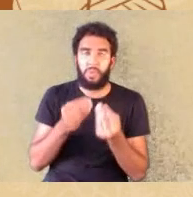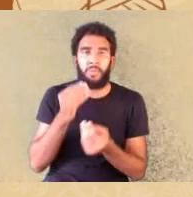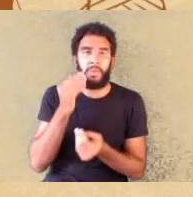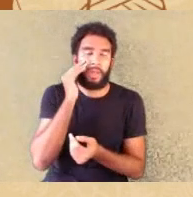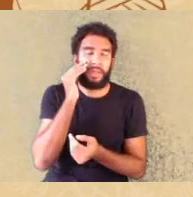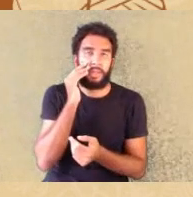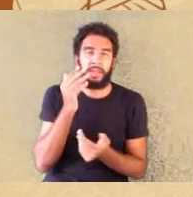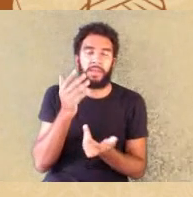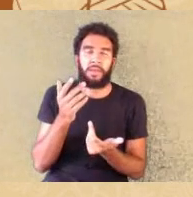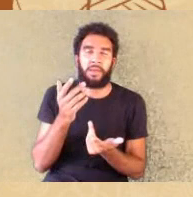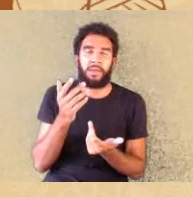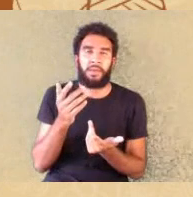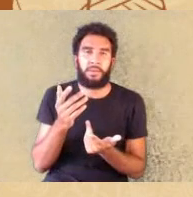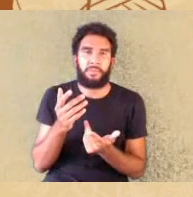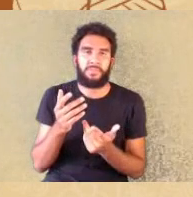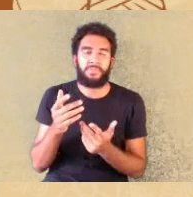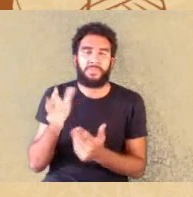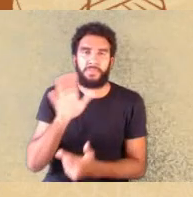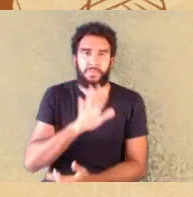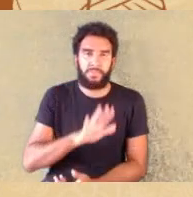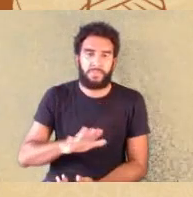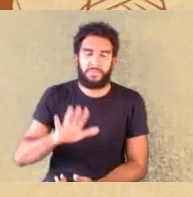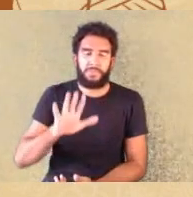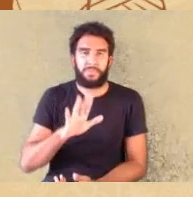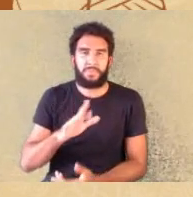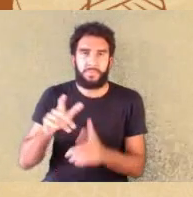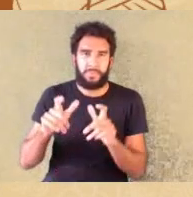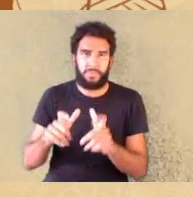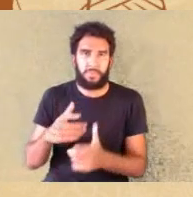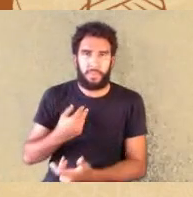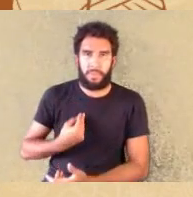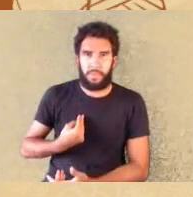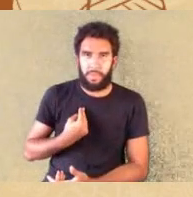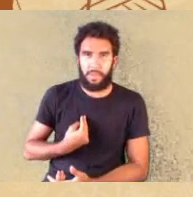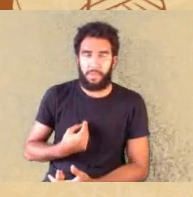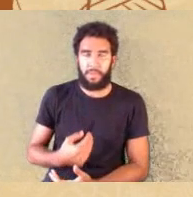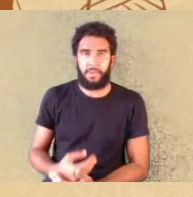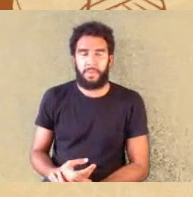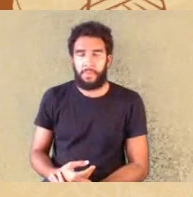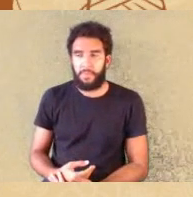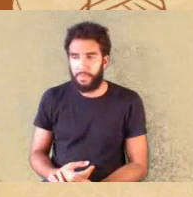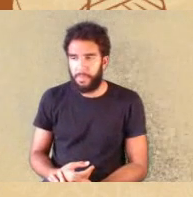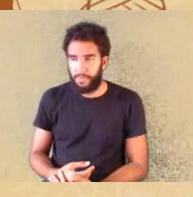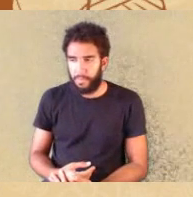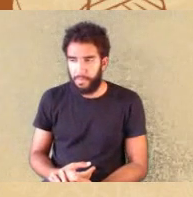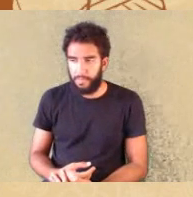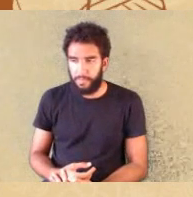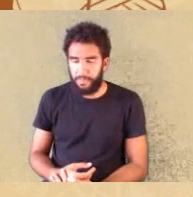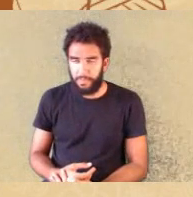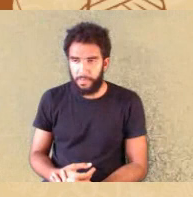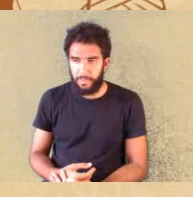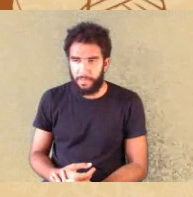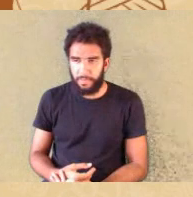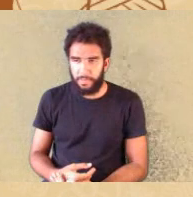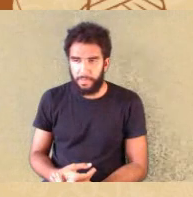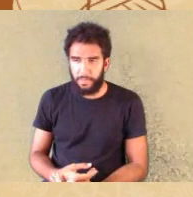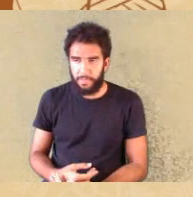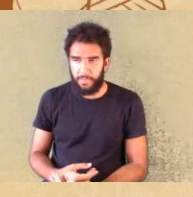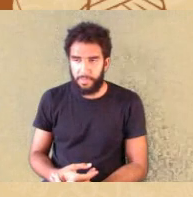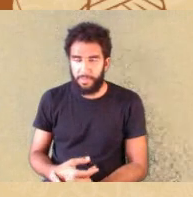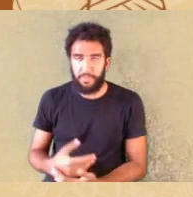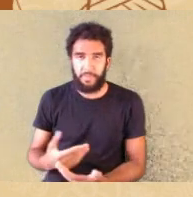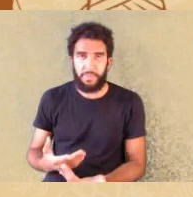da questão dos traumas da cultura brasileira, para se dizer uma pessoa possível. Então, é um grande desafio mudar essa marca da